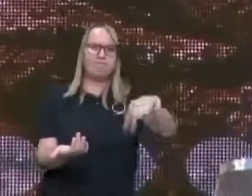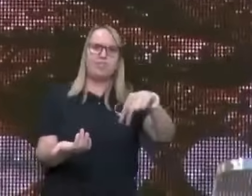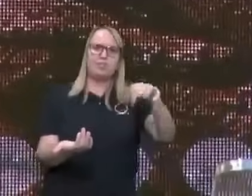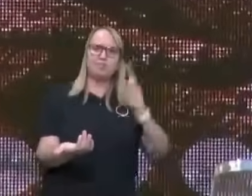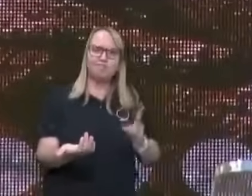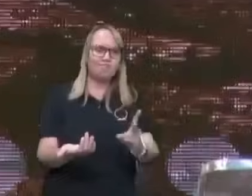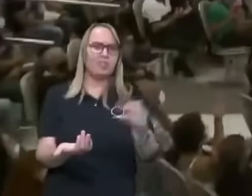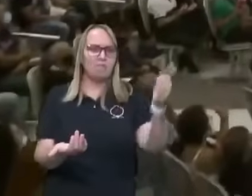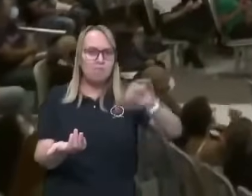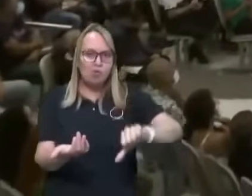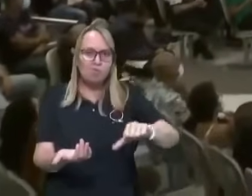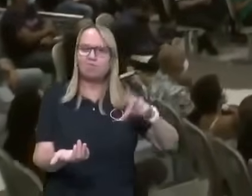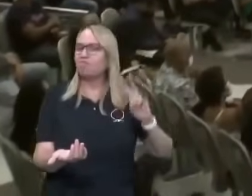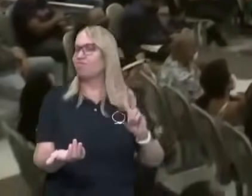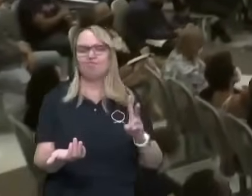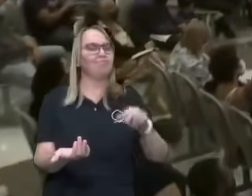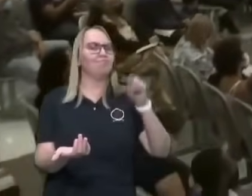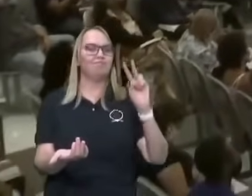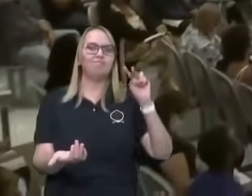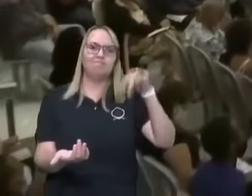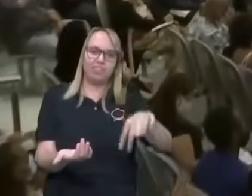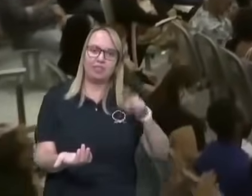destruído.